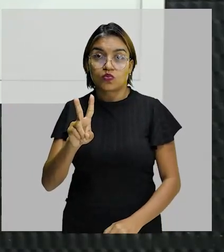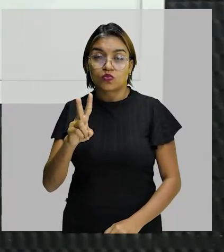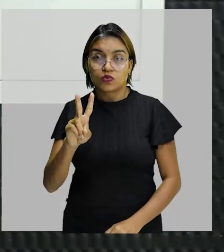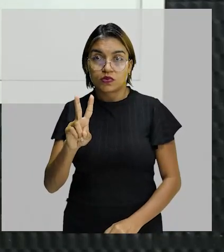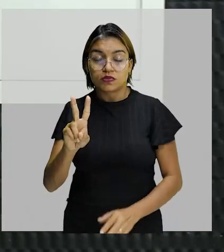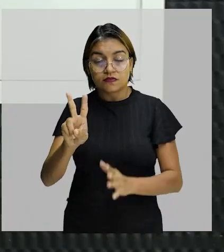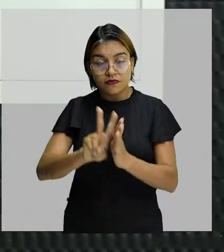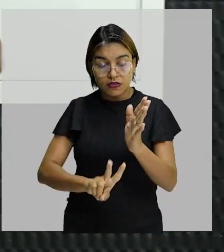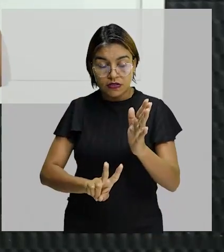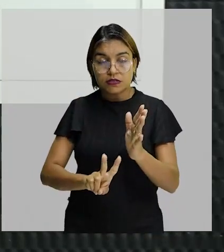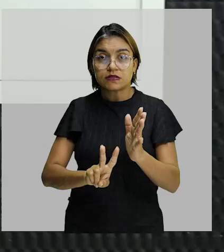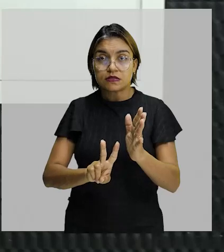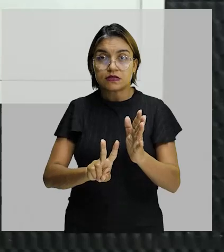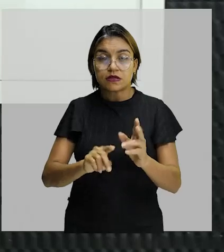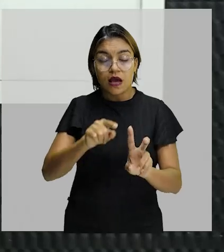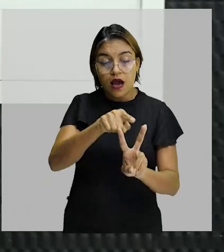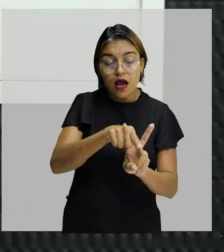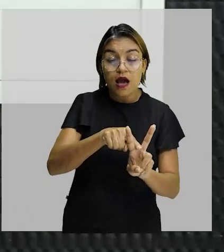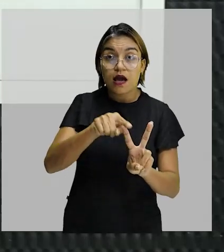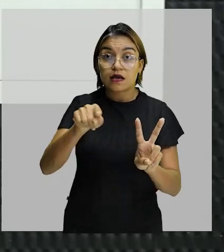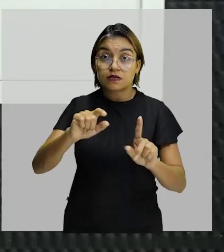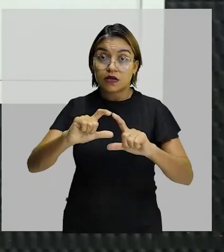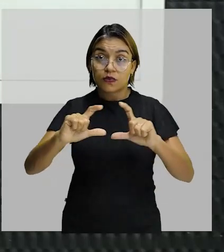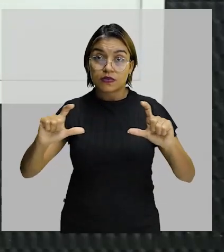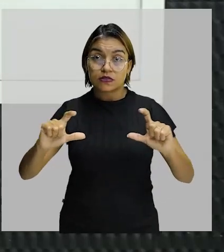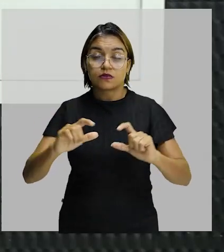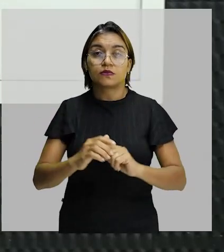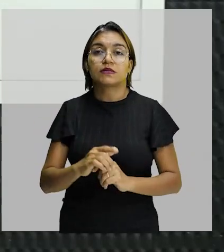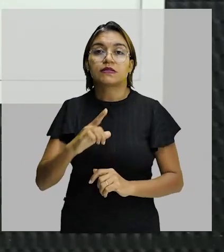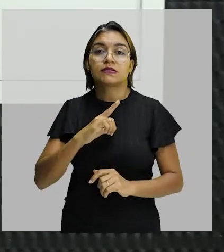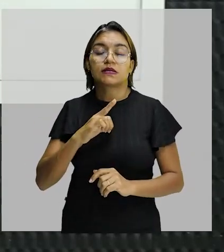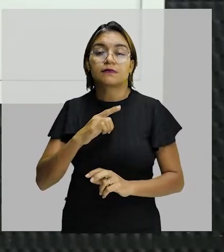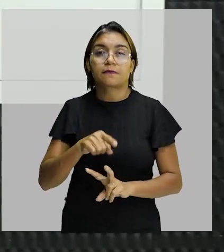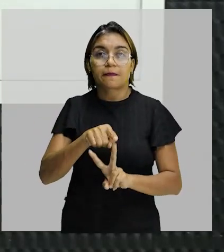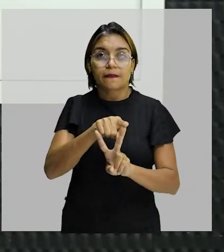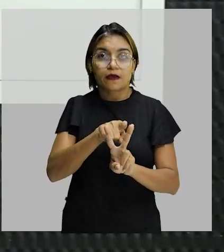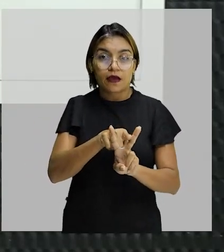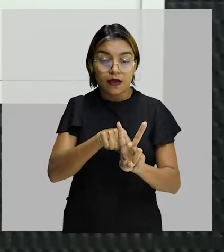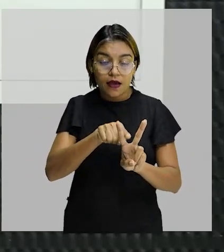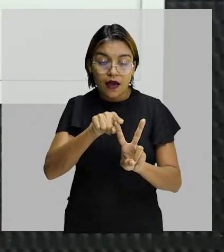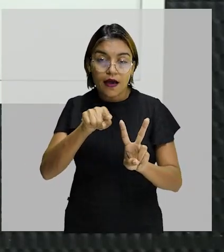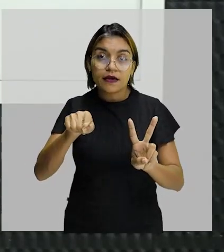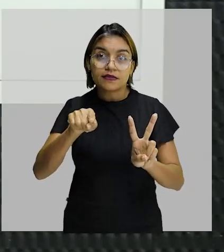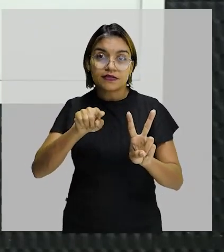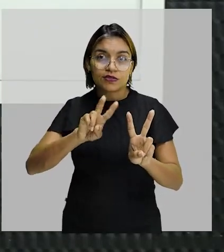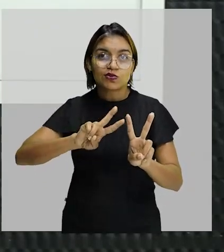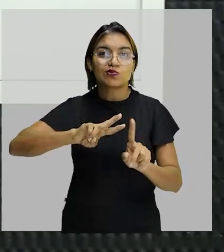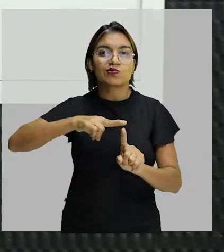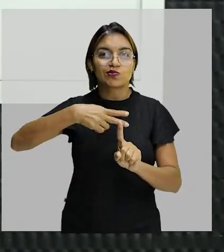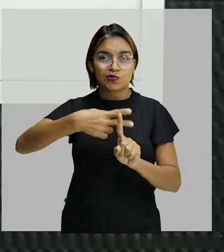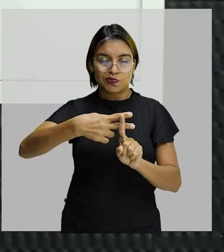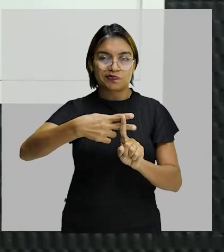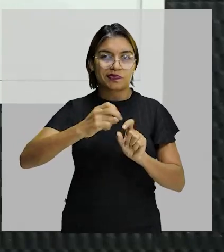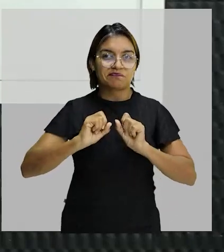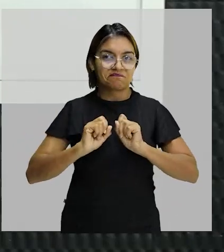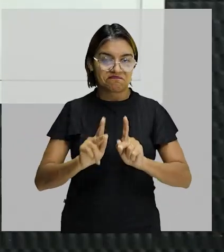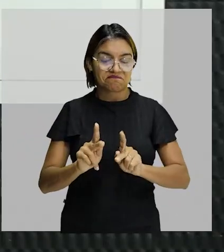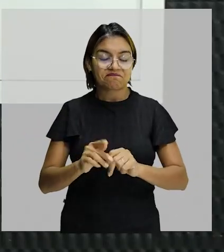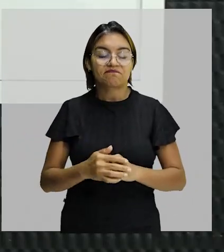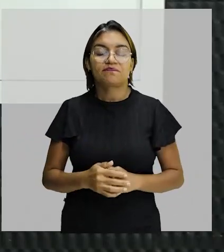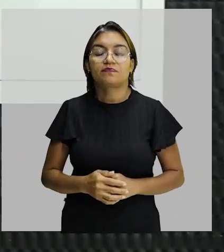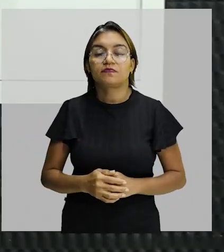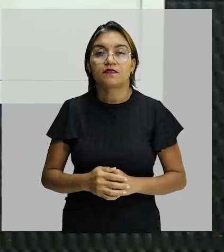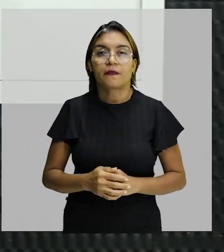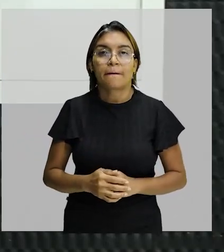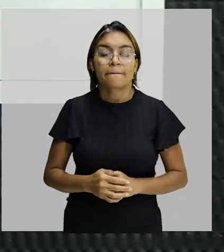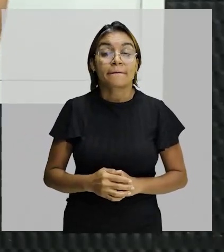equação. Tá? E aí a gente fala que ela tem uma raiz dupla. Beleza? Se